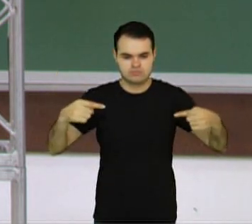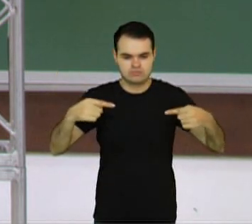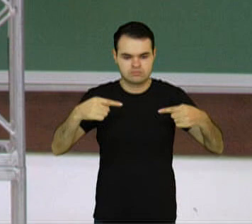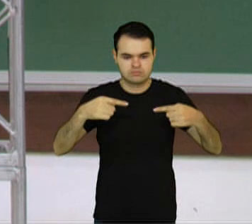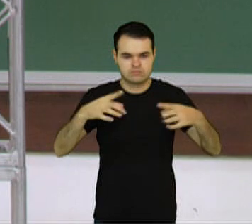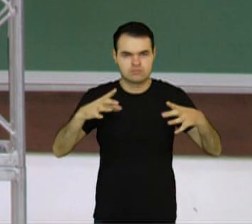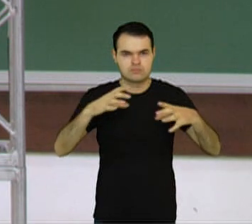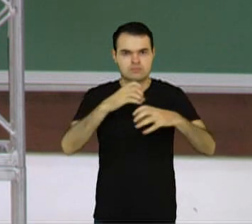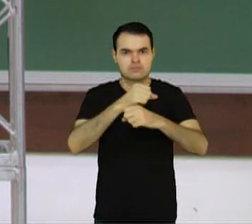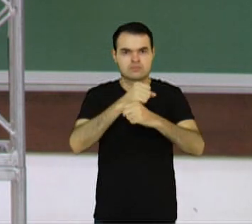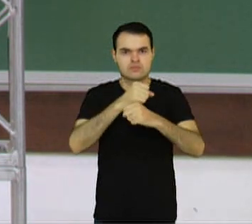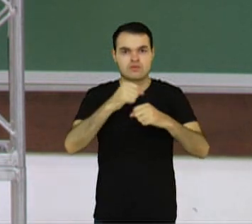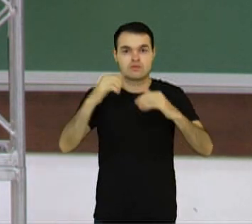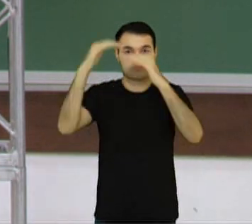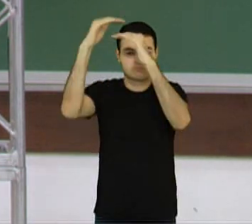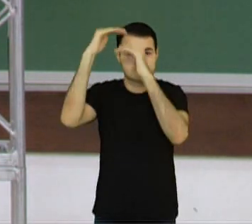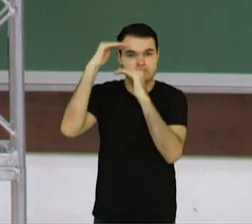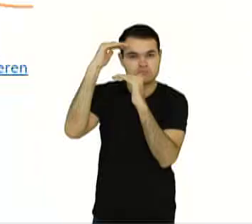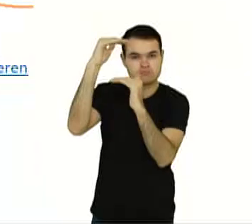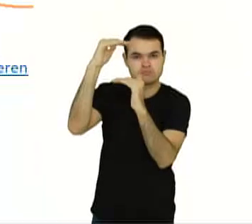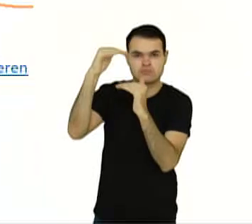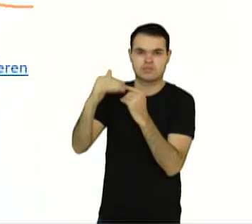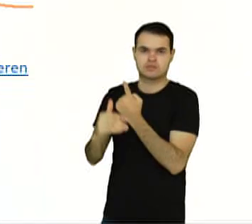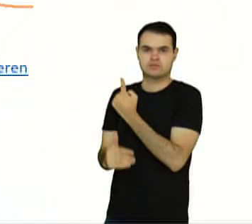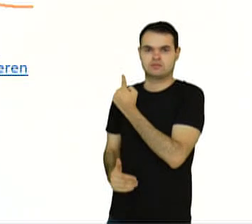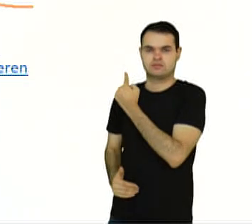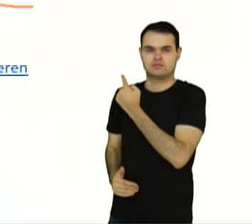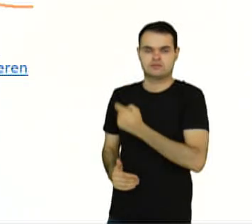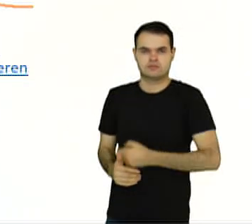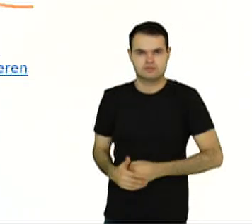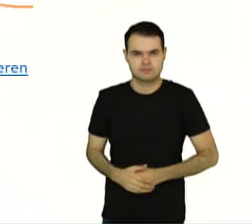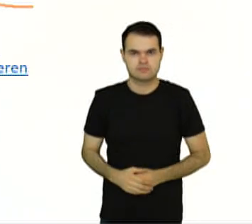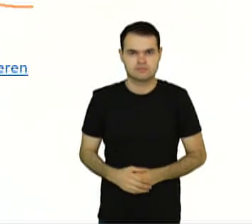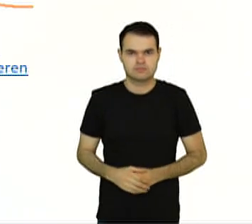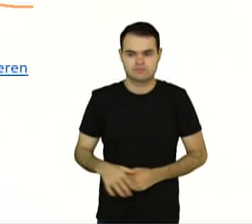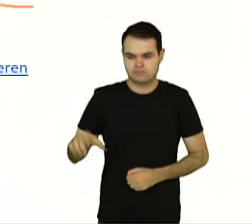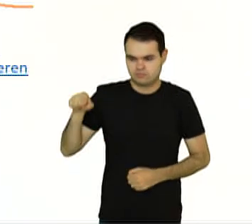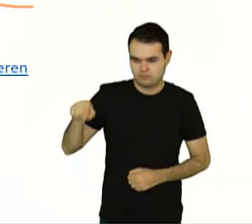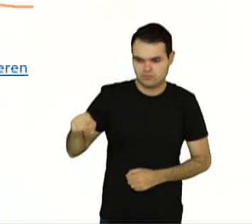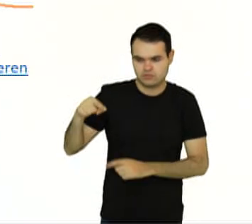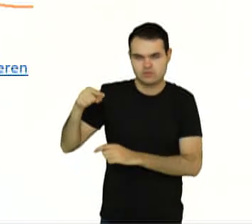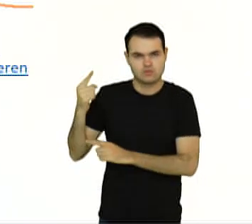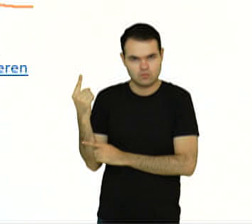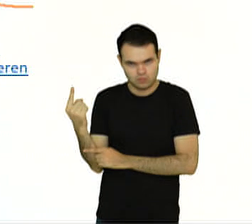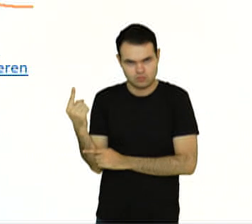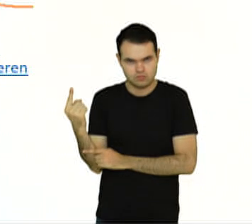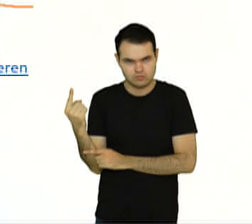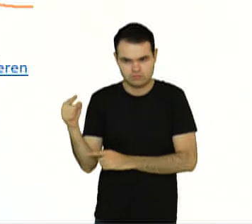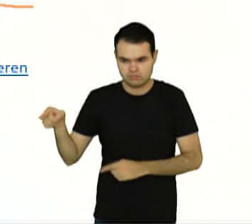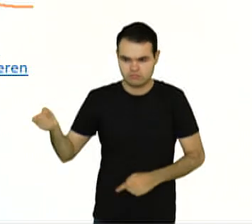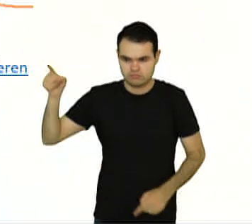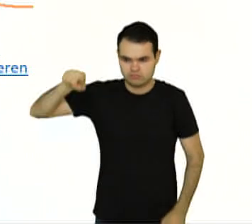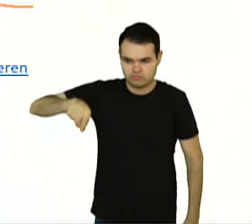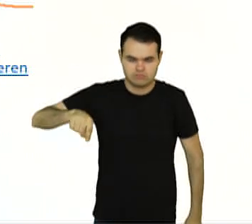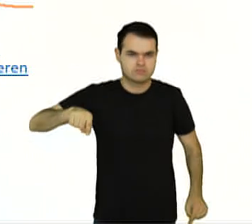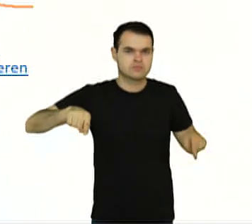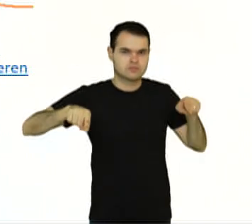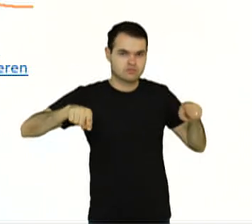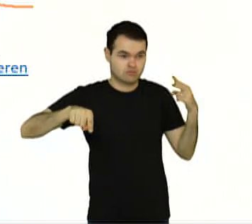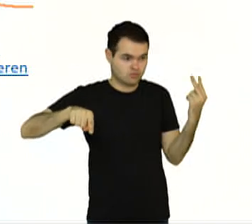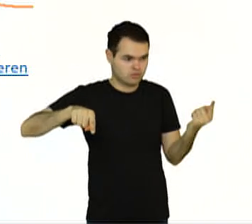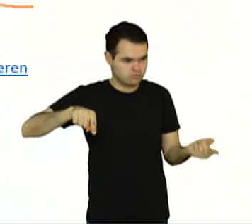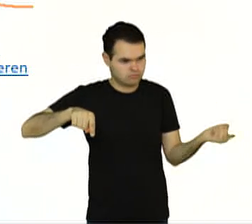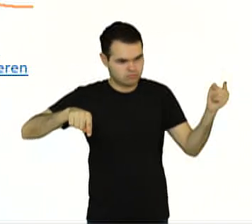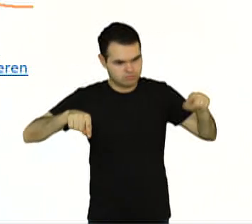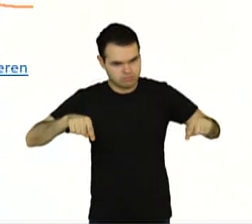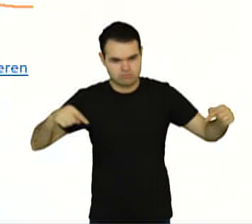se somam. Olha a imagem do meio que temos ali. Então você somou a onda 1 que está avançando pela esquerda com a onda 2 que